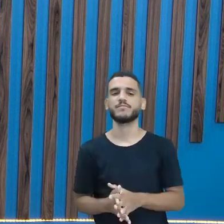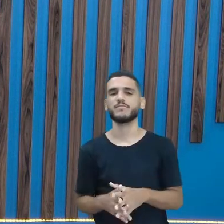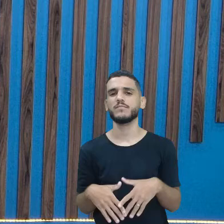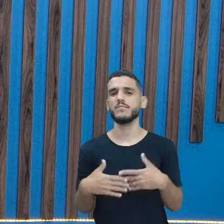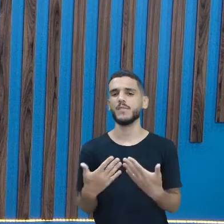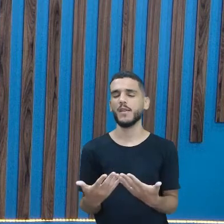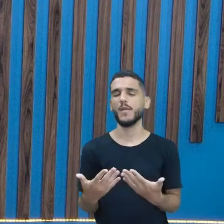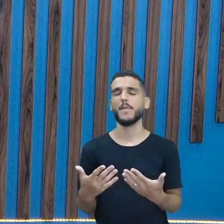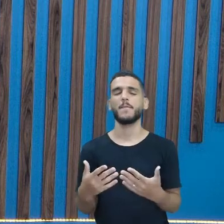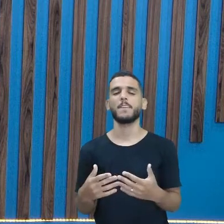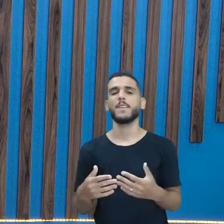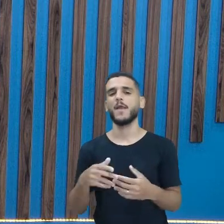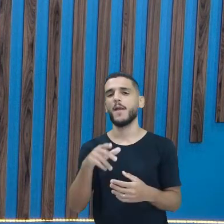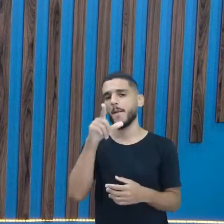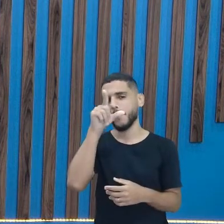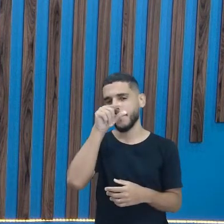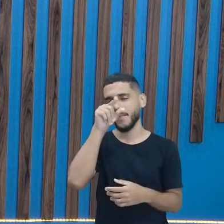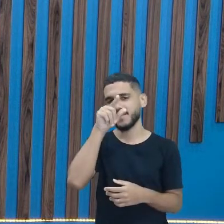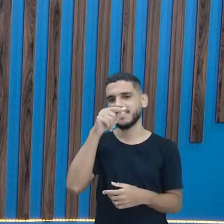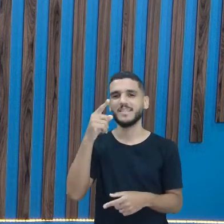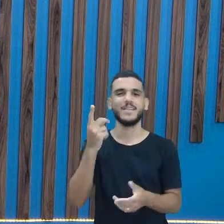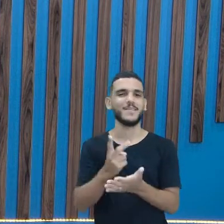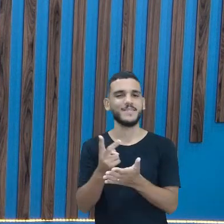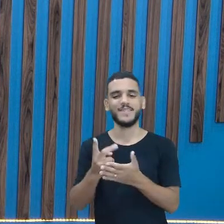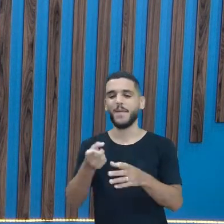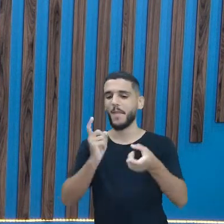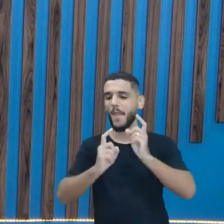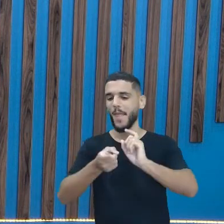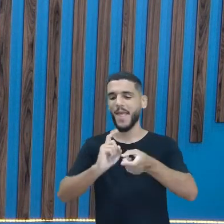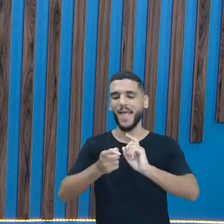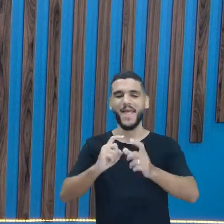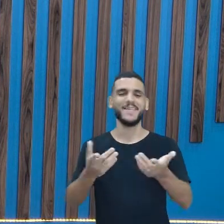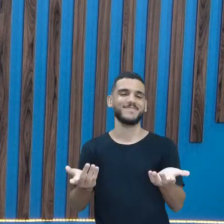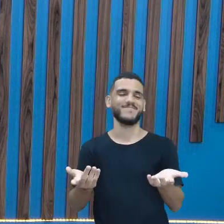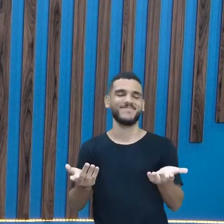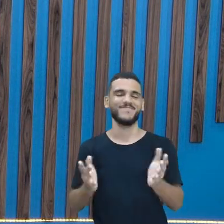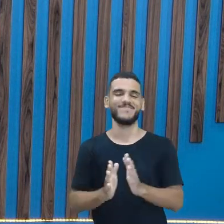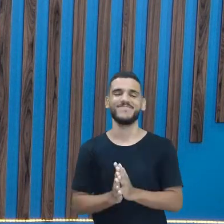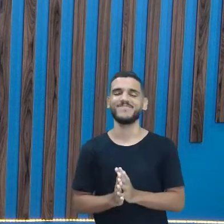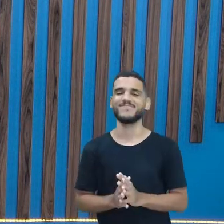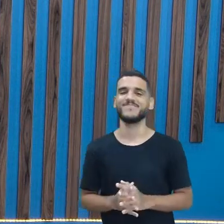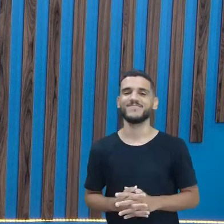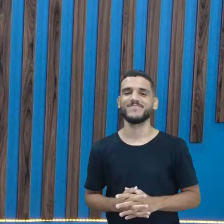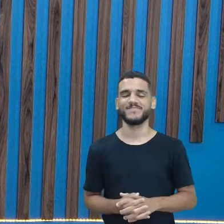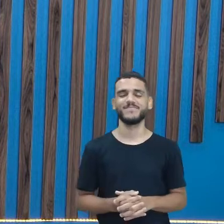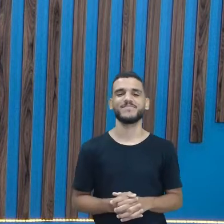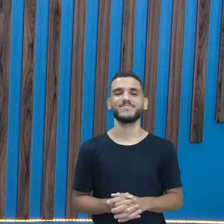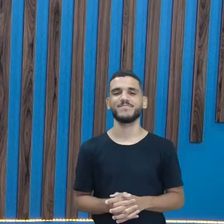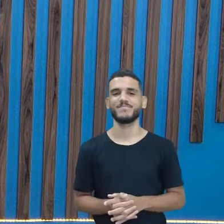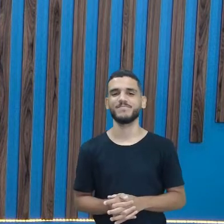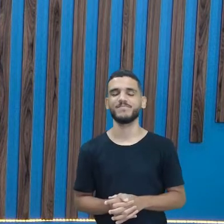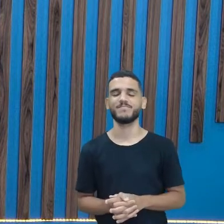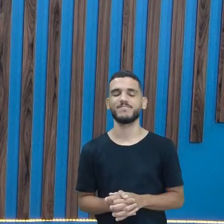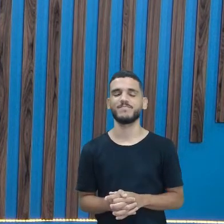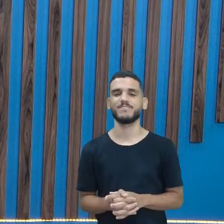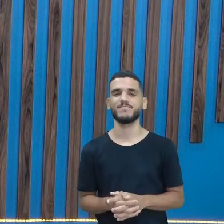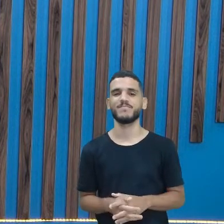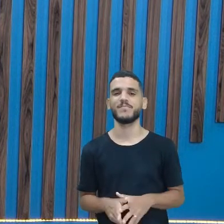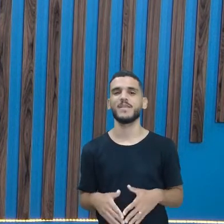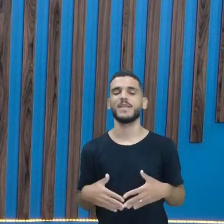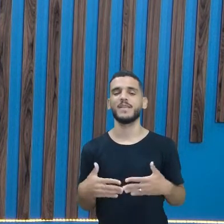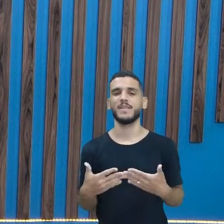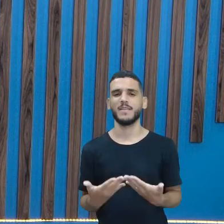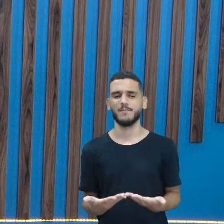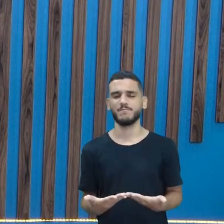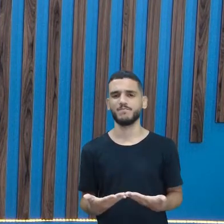os debates, né? Sim. Eles estão sempre debatendo ali, conversando, né? Da forma deles, claro. Então, teve um